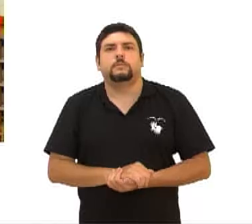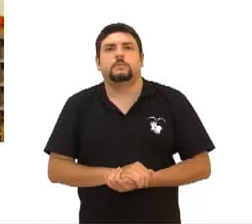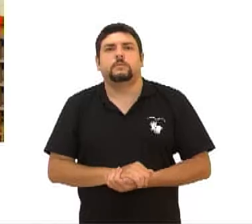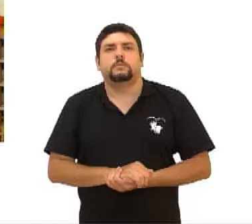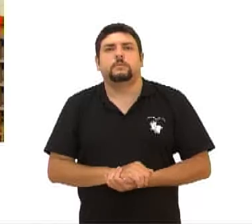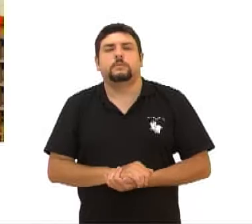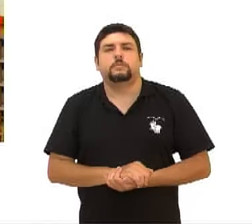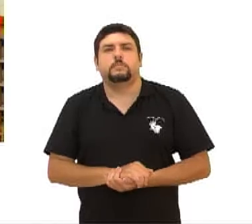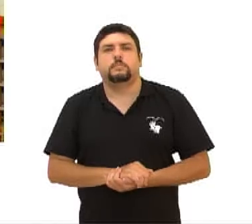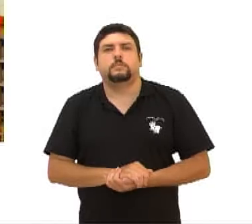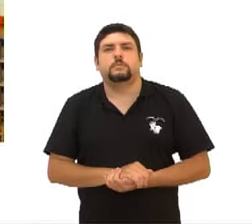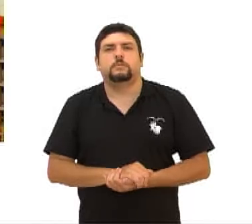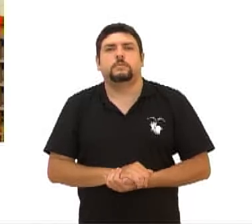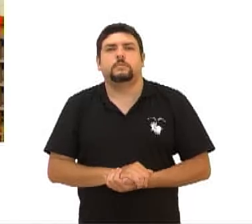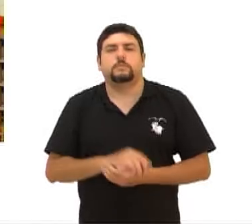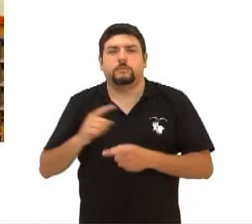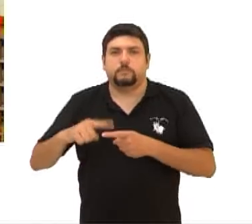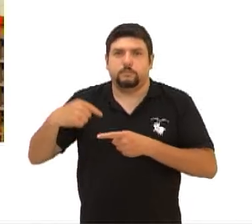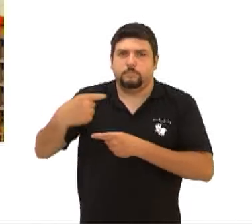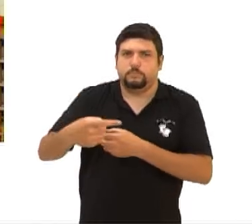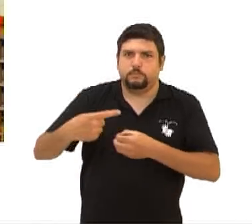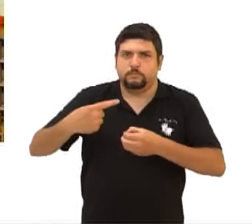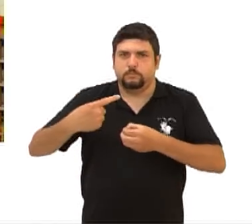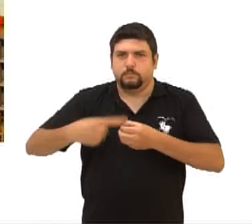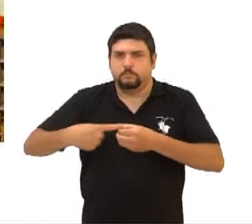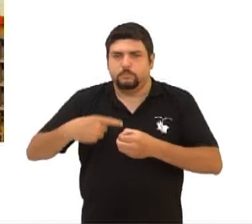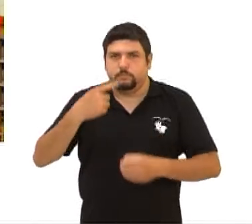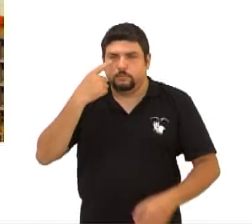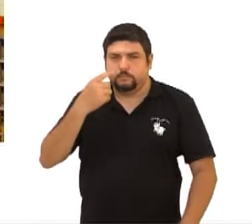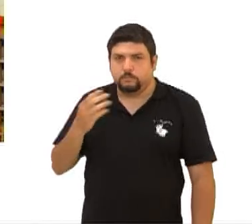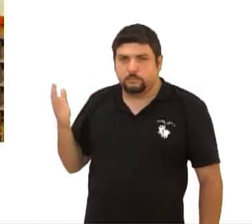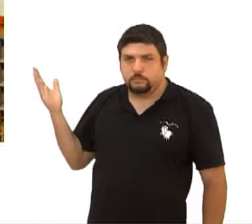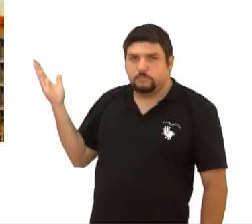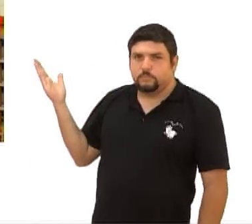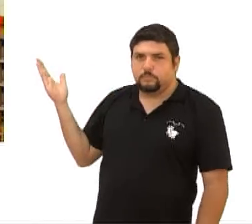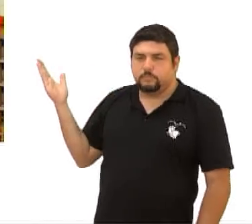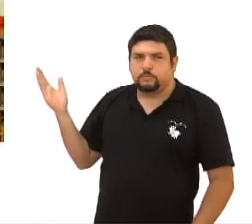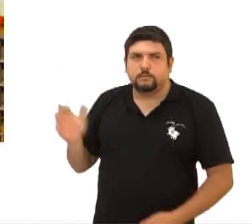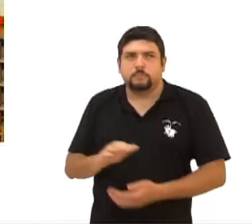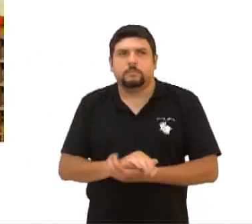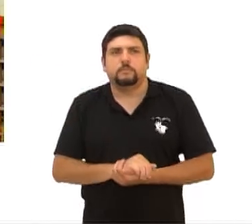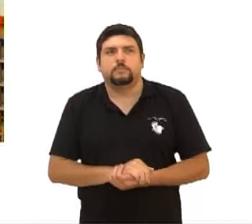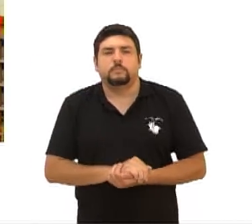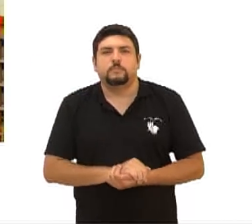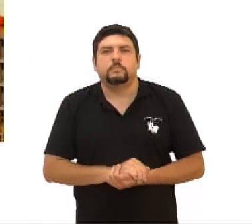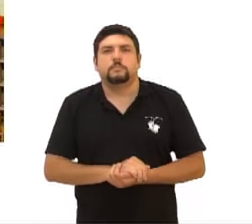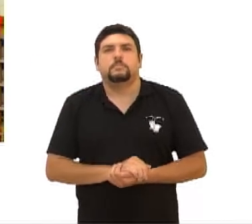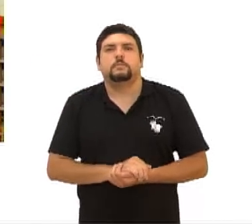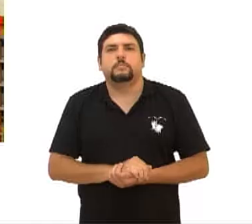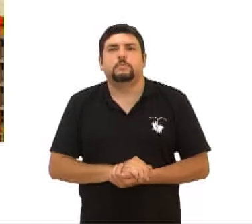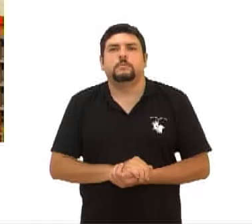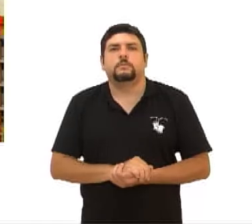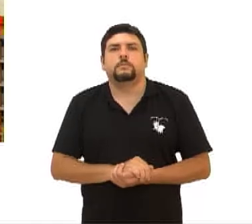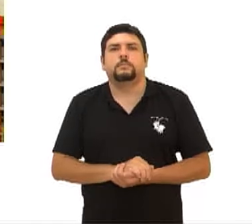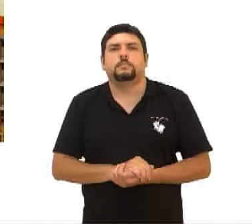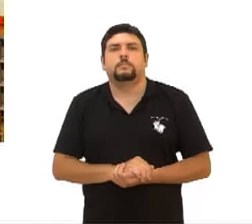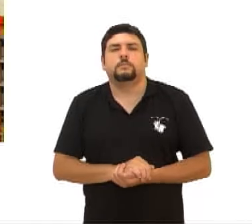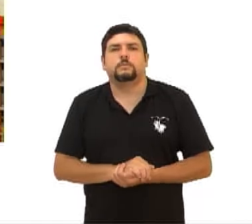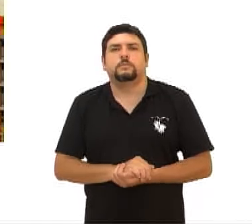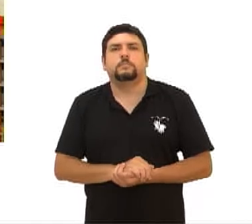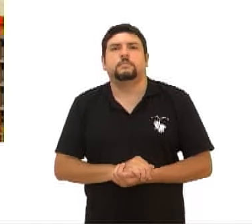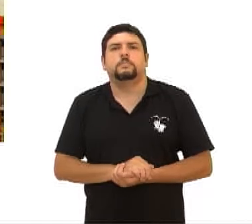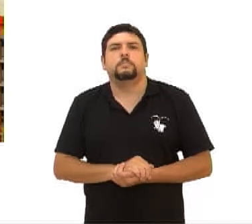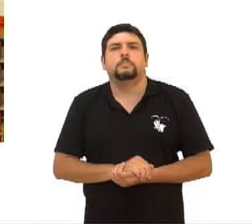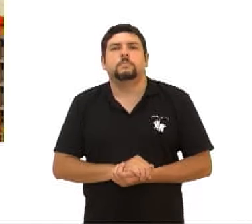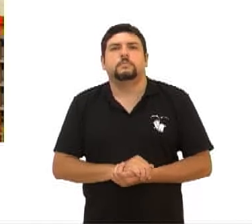A próxima cidade que a gente vai ver fica na Namíbia, né, a cidade de Windhoek. Vamos ficar com essa bela imagem aí da cidade de Windhoek, né,